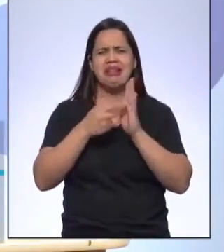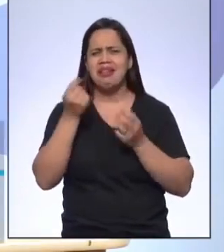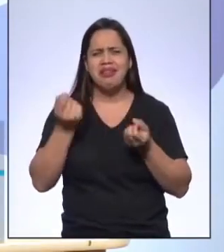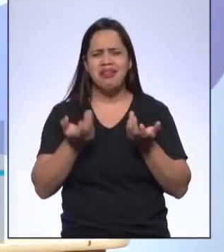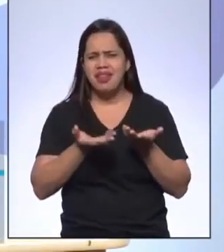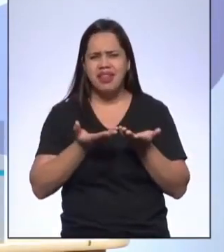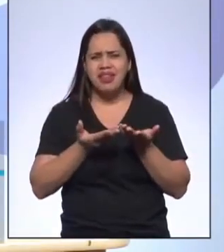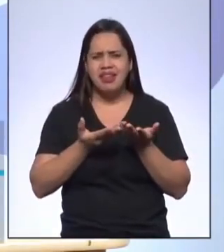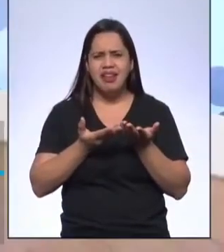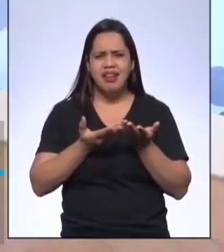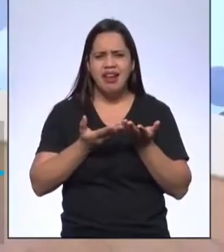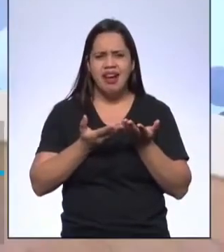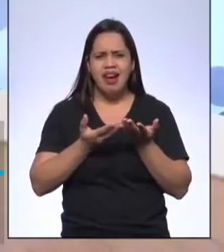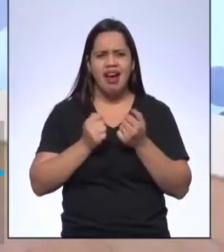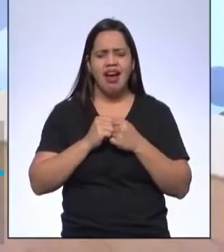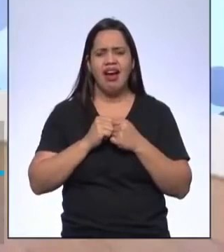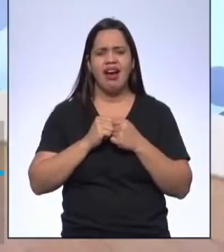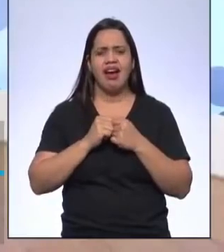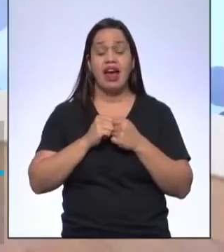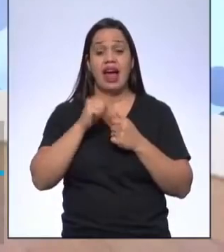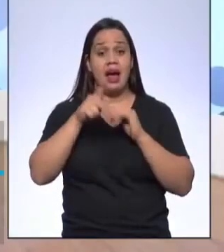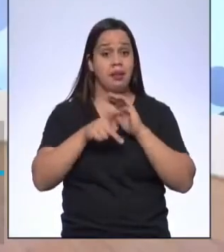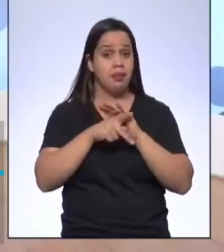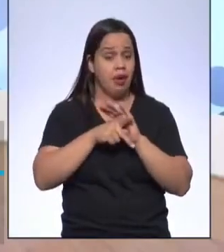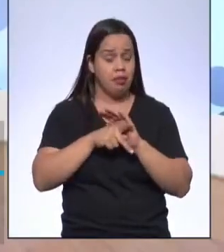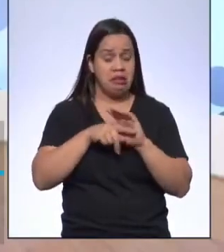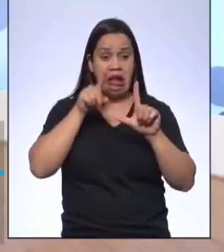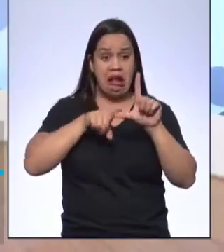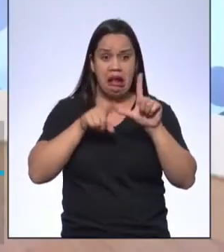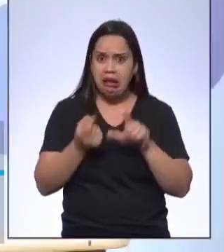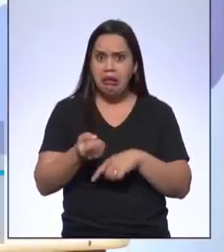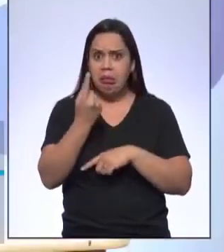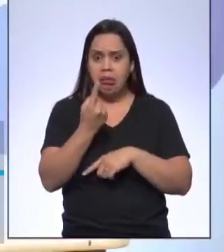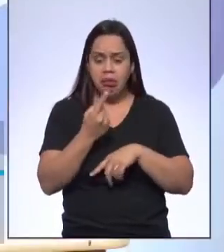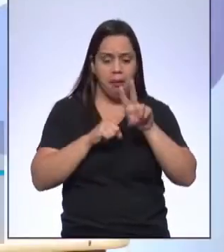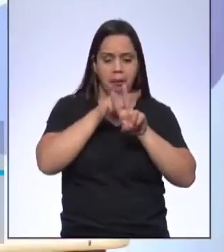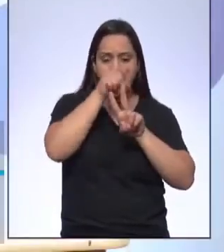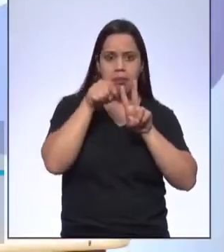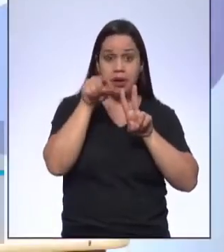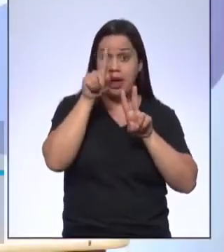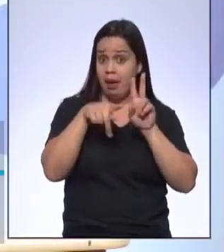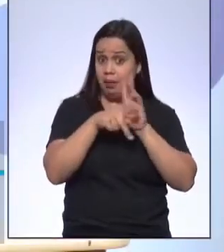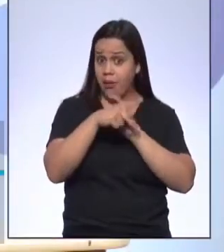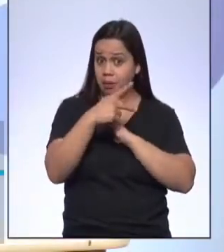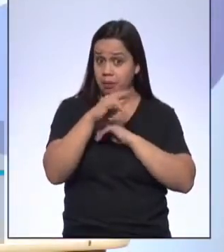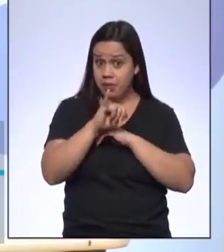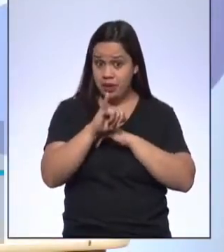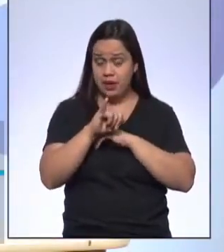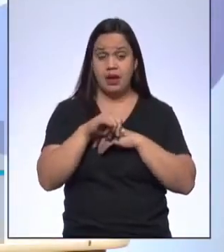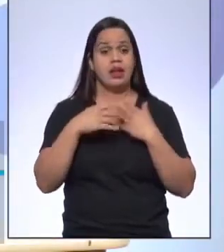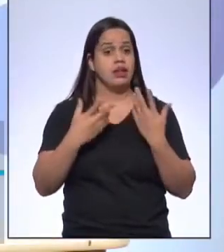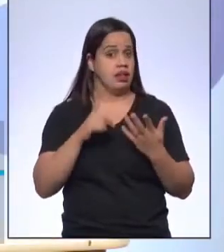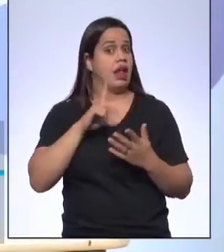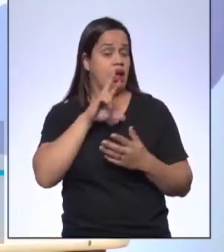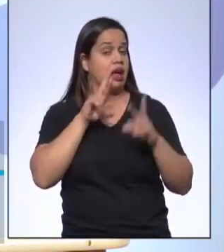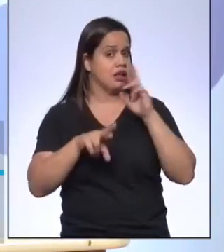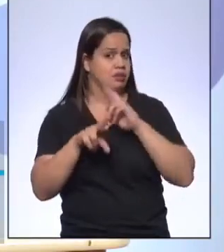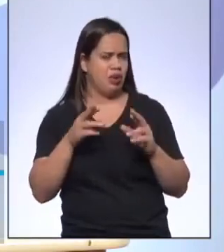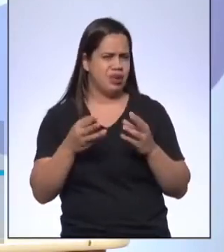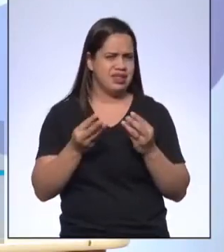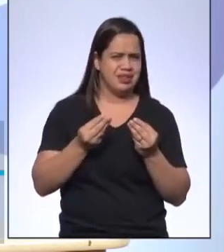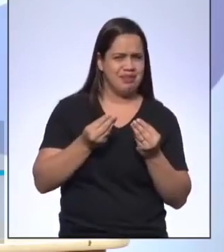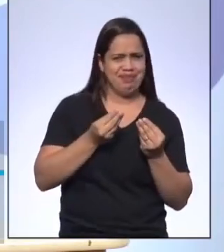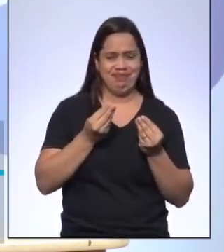Né? A letra estranha é o nosso pi, na verdade. Temos respostas equivocadas, não vou mentir, né? Então,